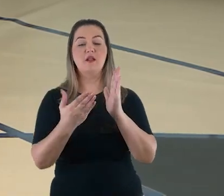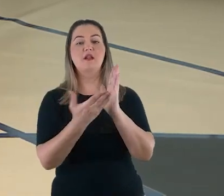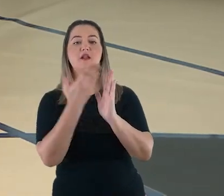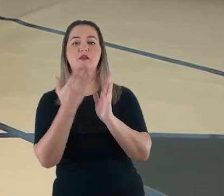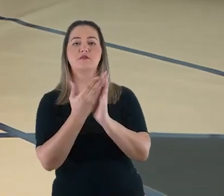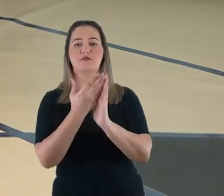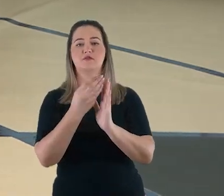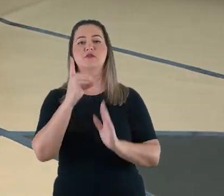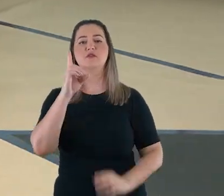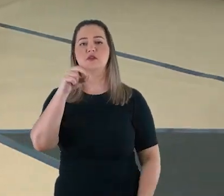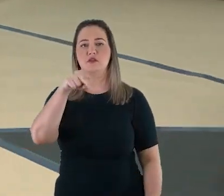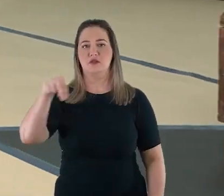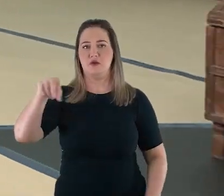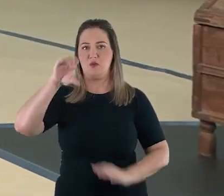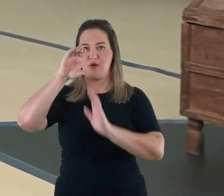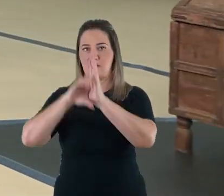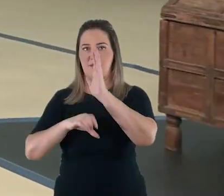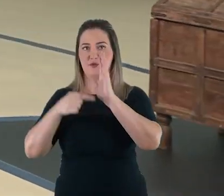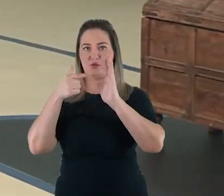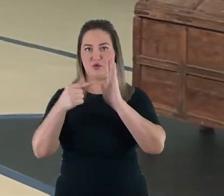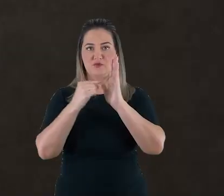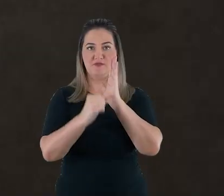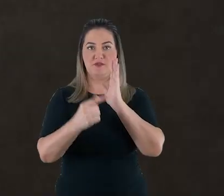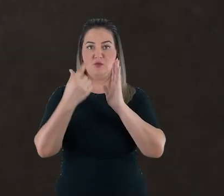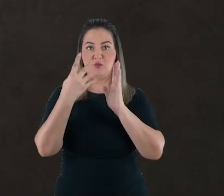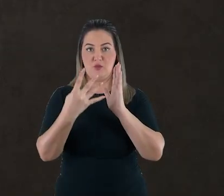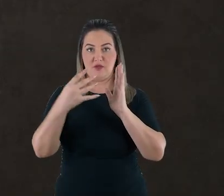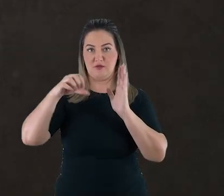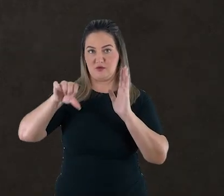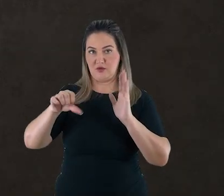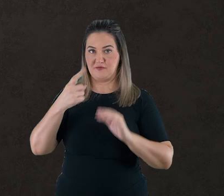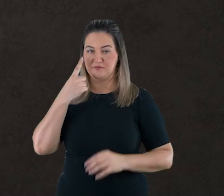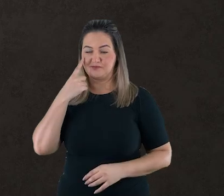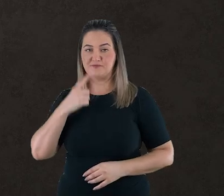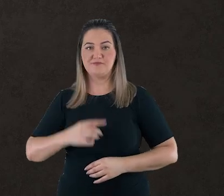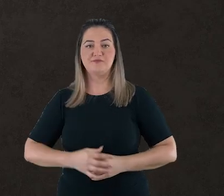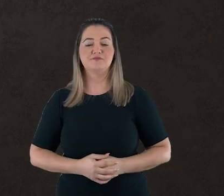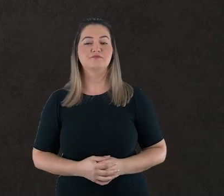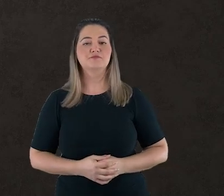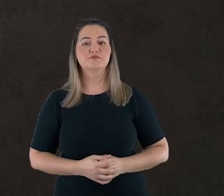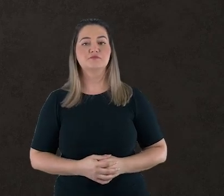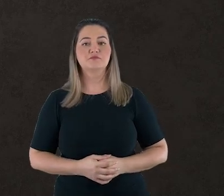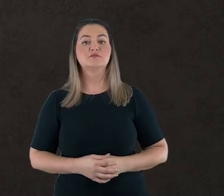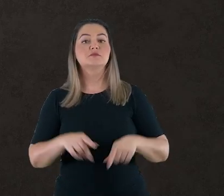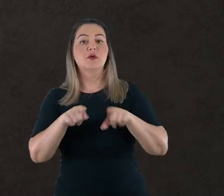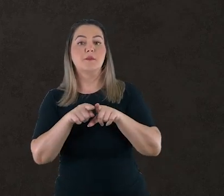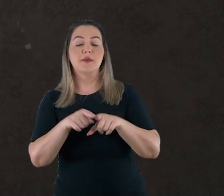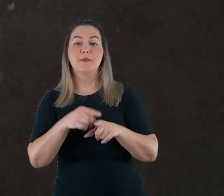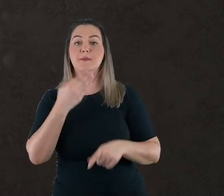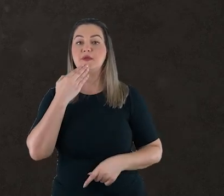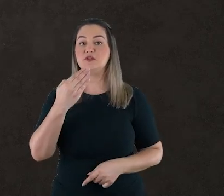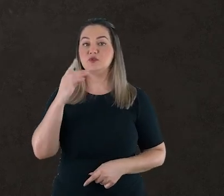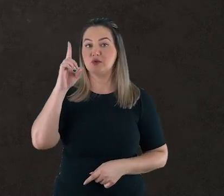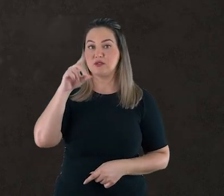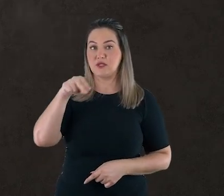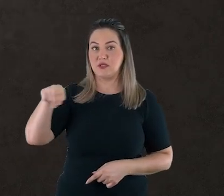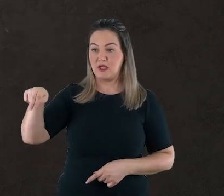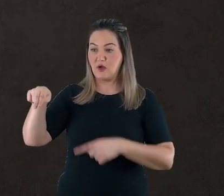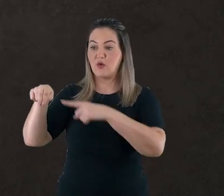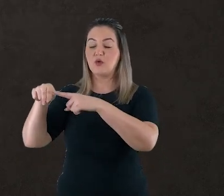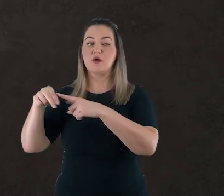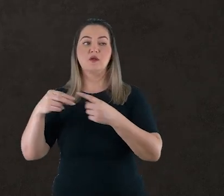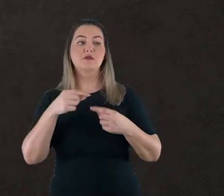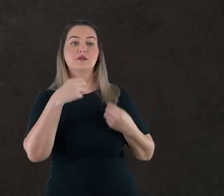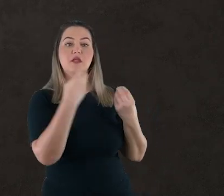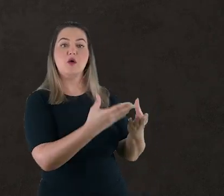capítulo 2, versículo 49. Preste atenção. Além disso, a pedido de Daniel, o rei nomeou